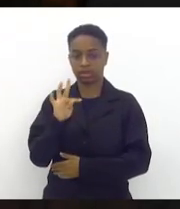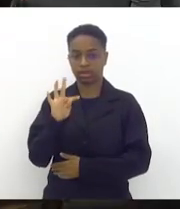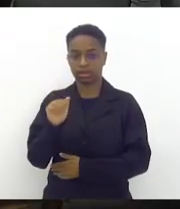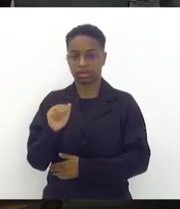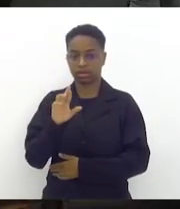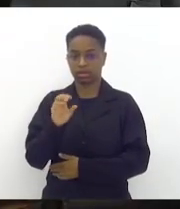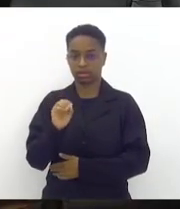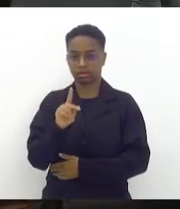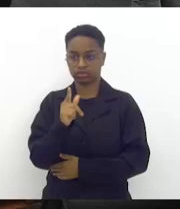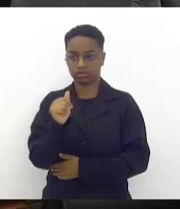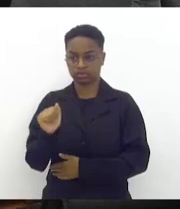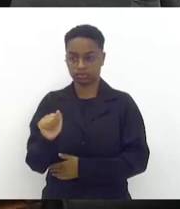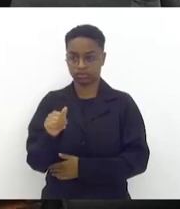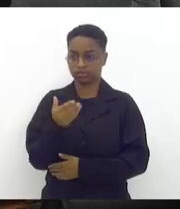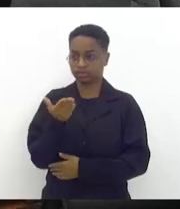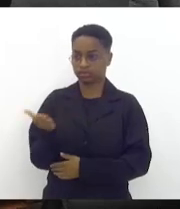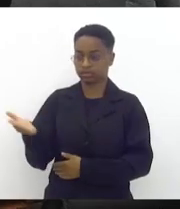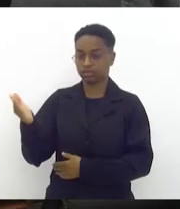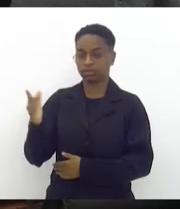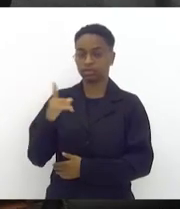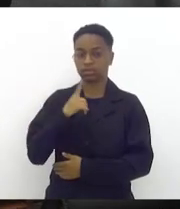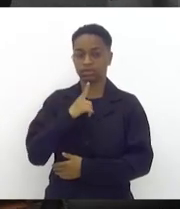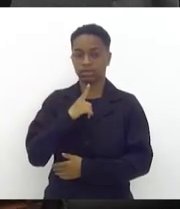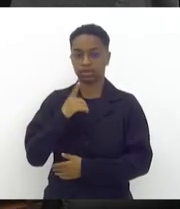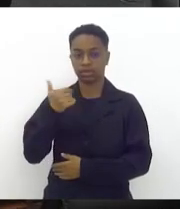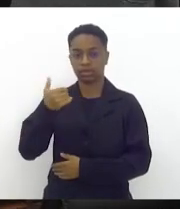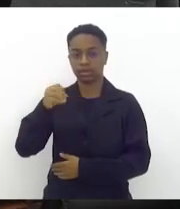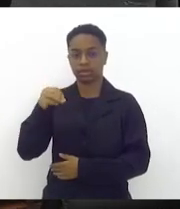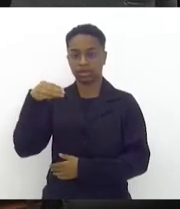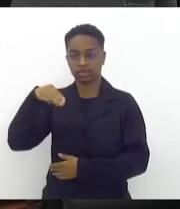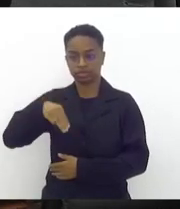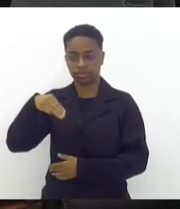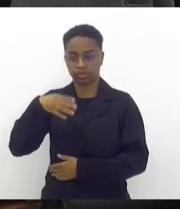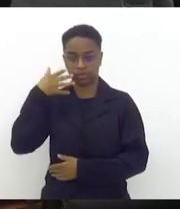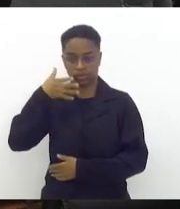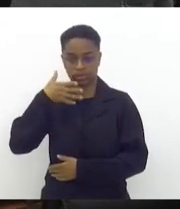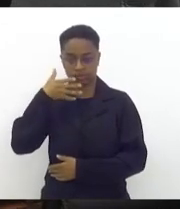Rocha. Vossa Excelência dispõe de 10 minutos.